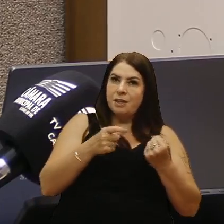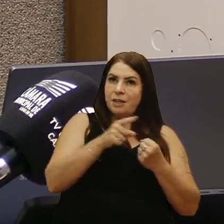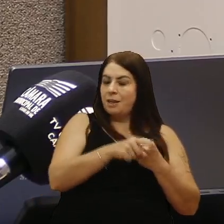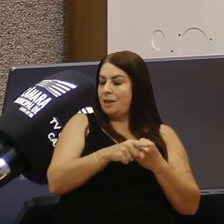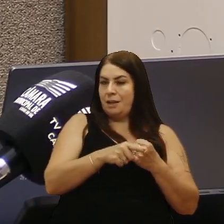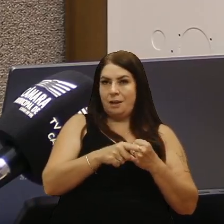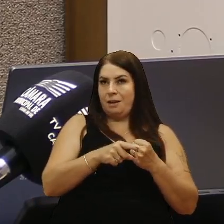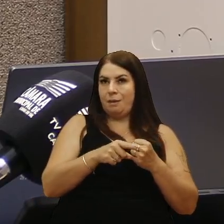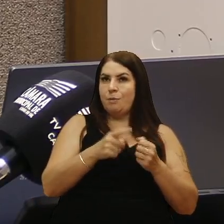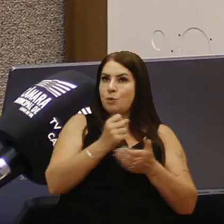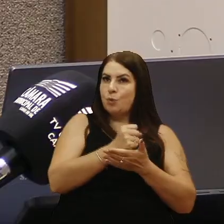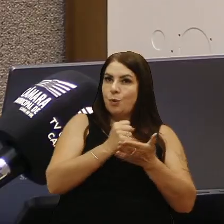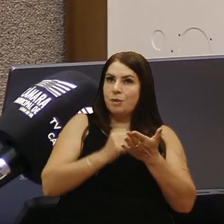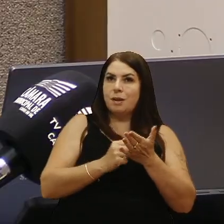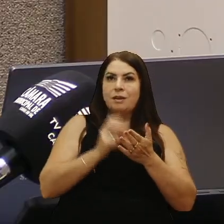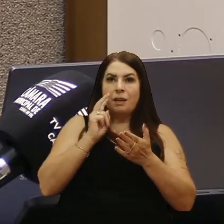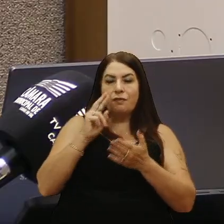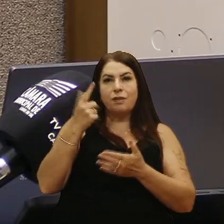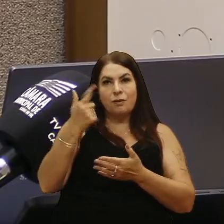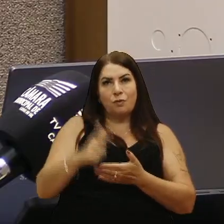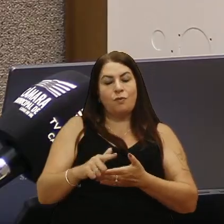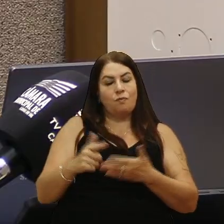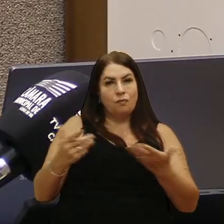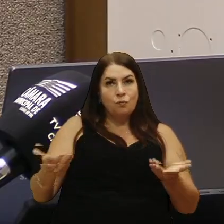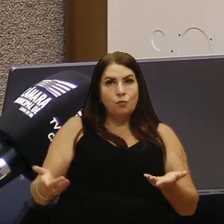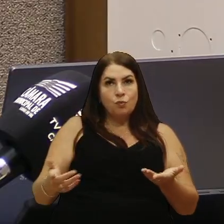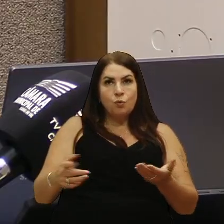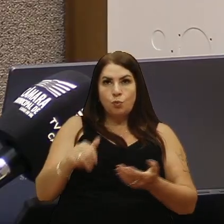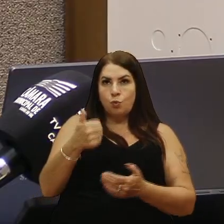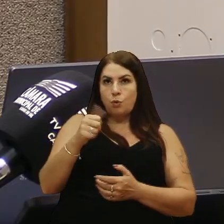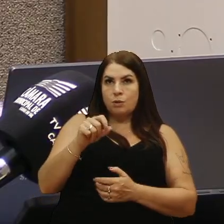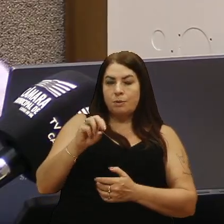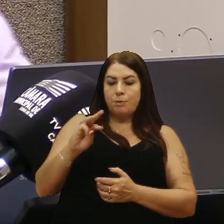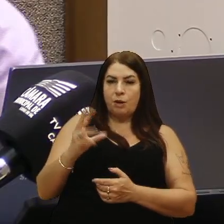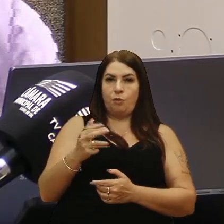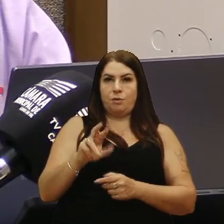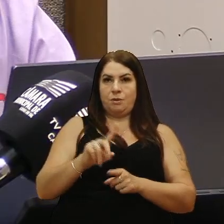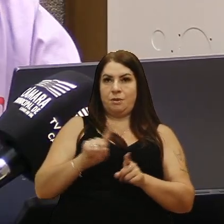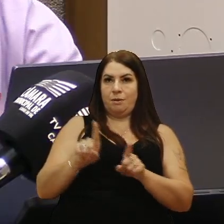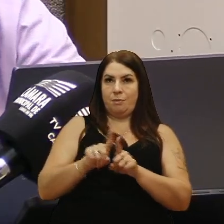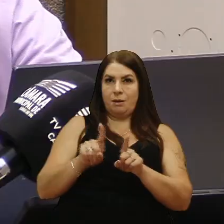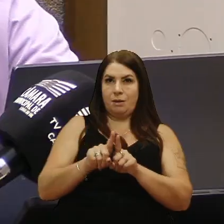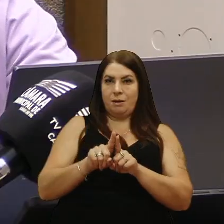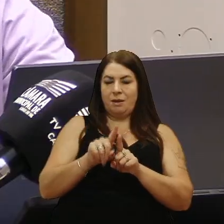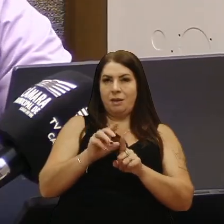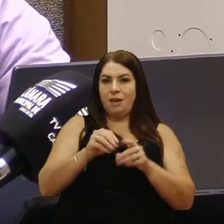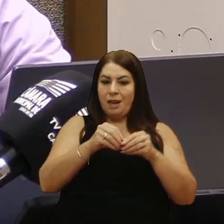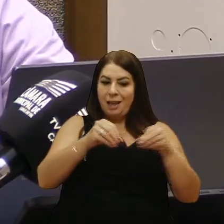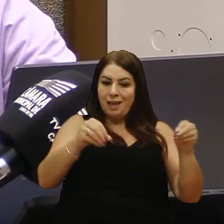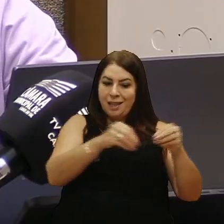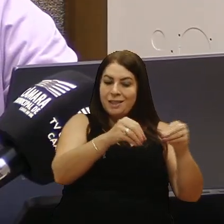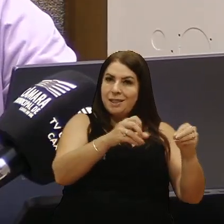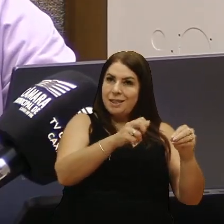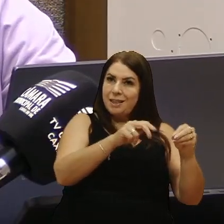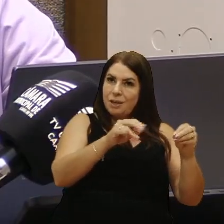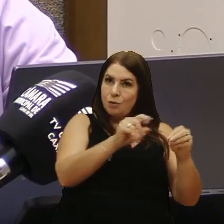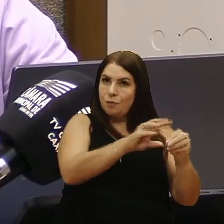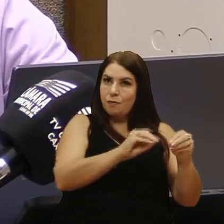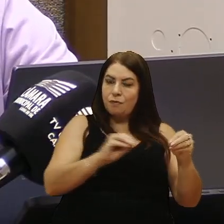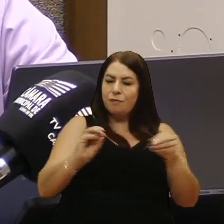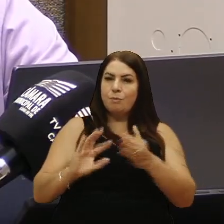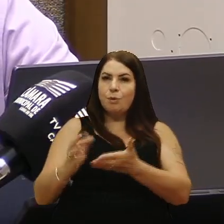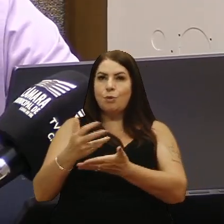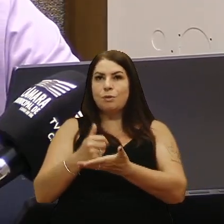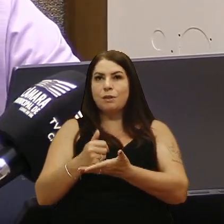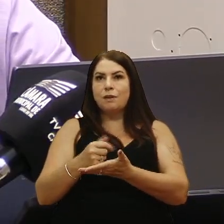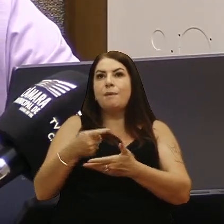Codeca, mas os contratos precisam ser revistos, vereador Zé D'Ambrosio. Os 11 milhões de reais do transbordo para o aterro, se tirar para a Codeca, sabe quem é que vai